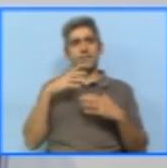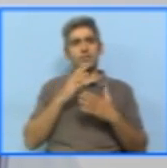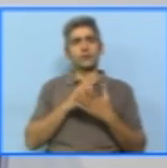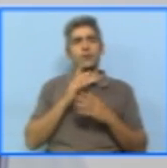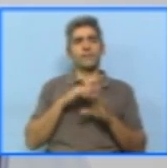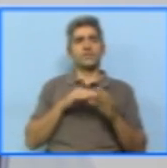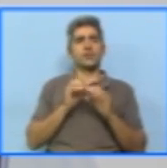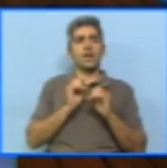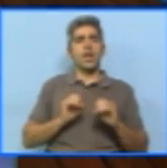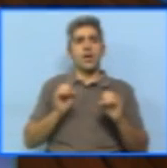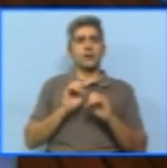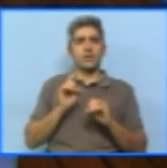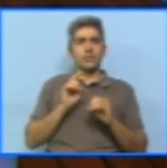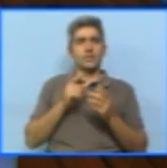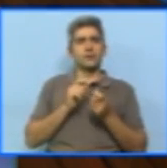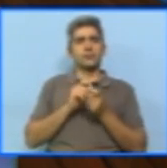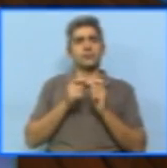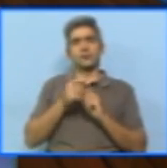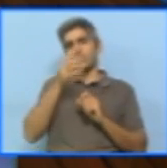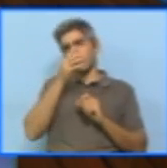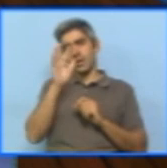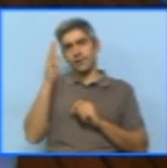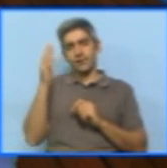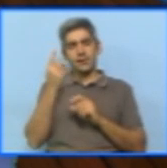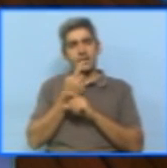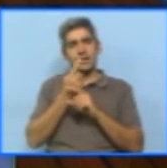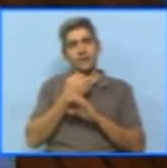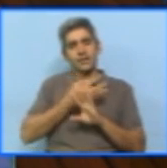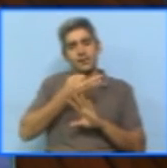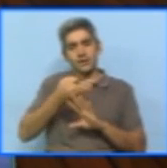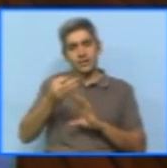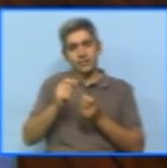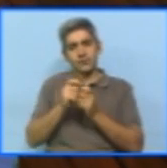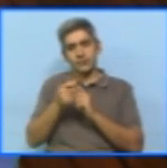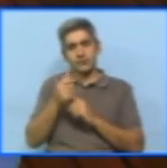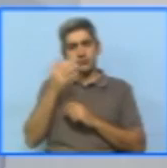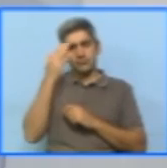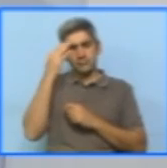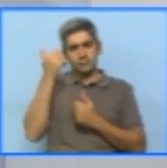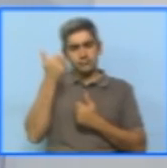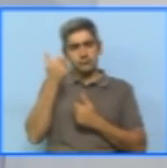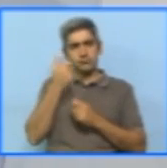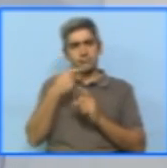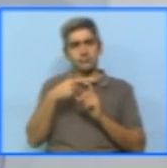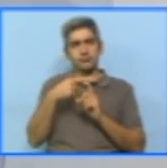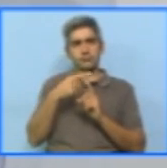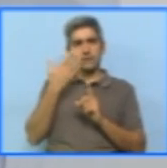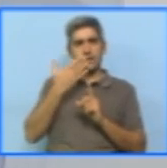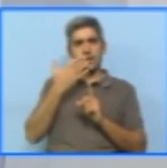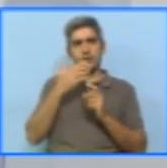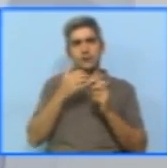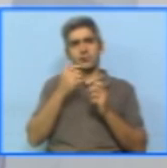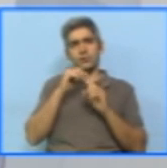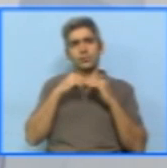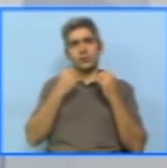não fazer nada, mas como mudança de atividade. É salutar e é, digamos, um direito que